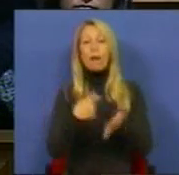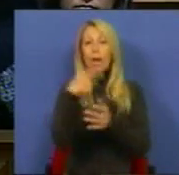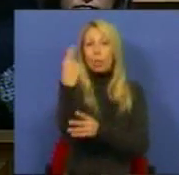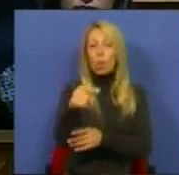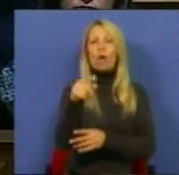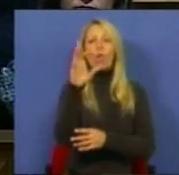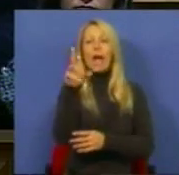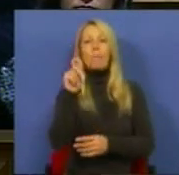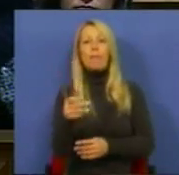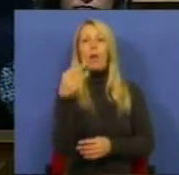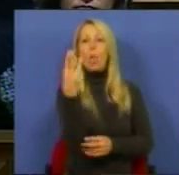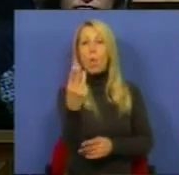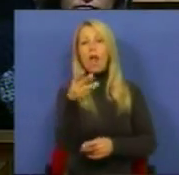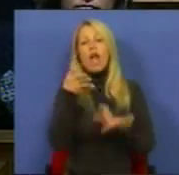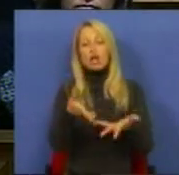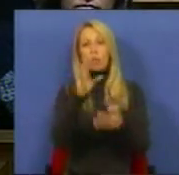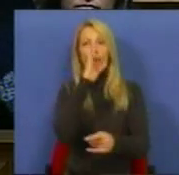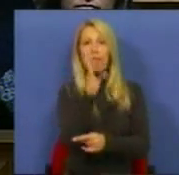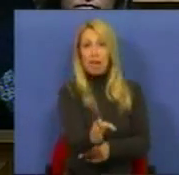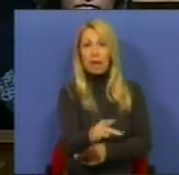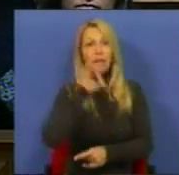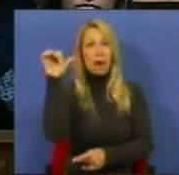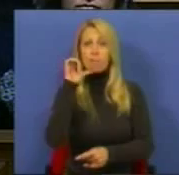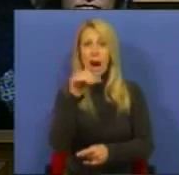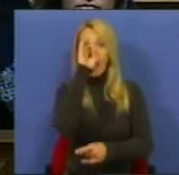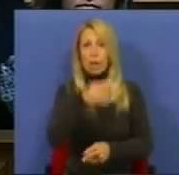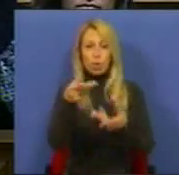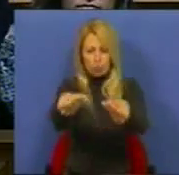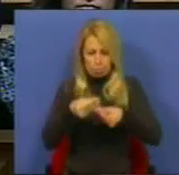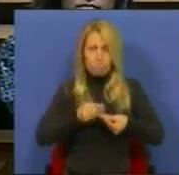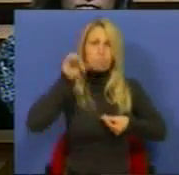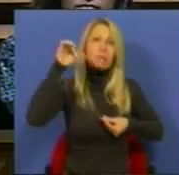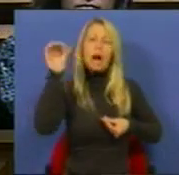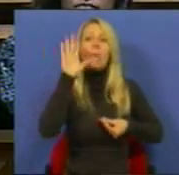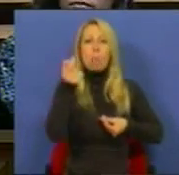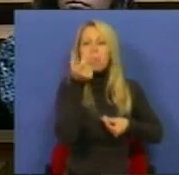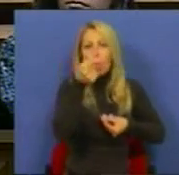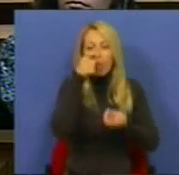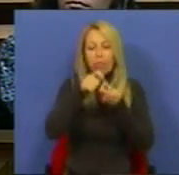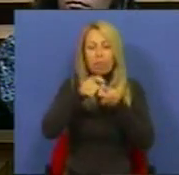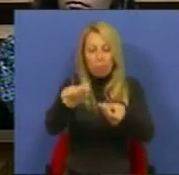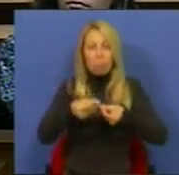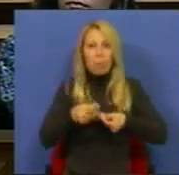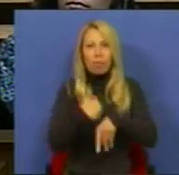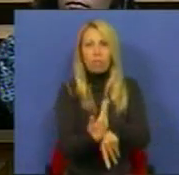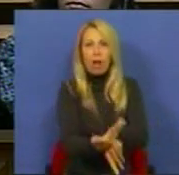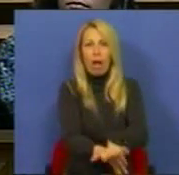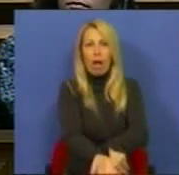RPU, não chegaram aos agricultores. O pouco que chegou foi tarde e a más horas e, em grande medida,